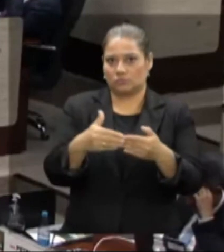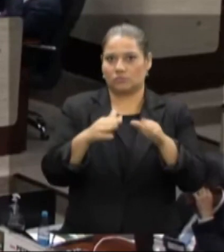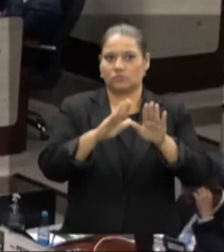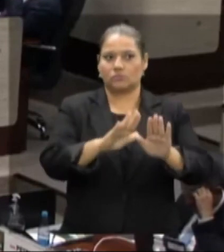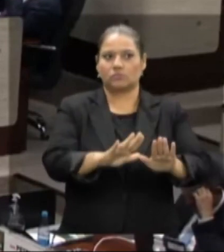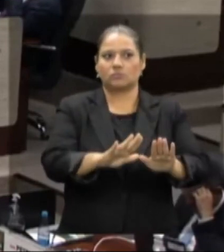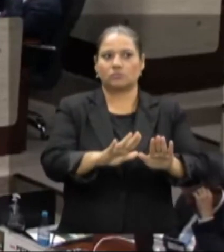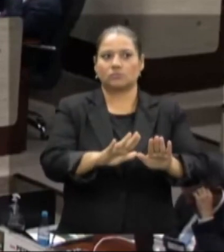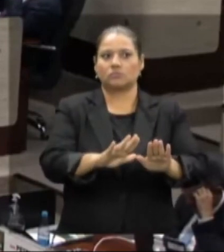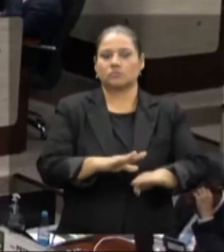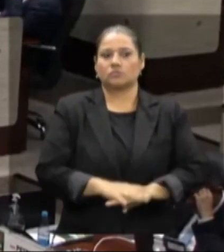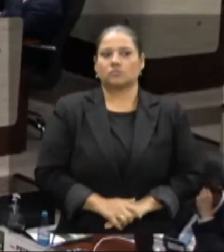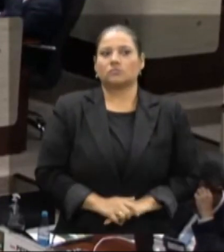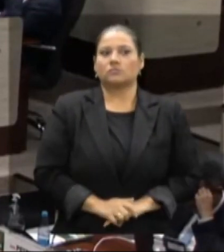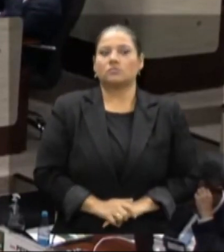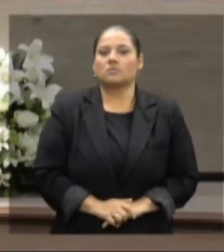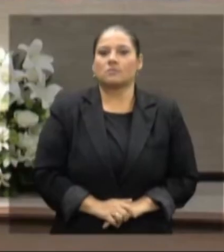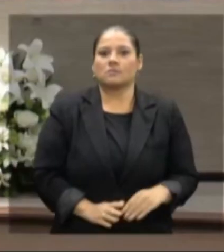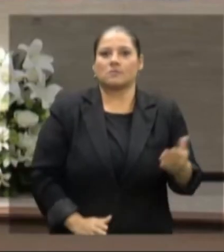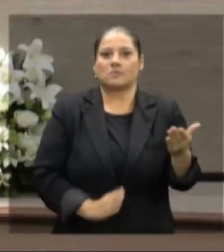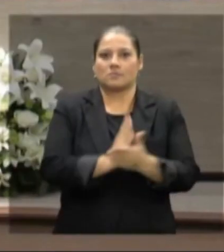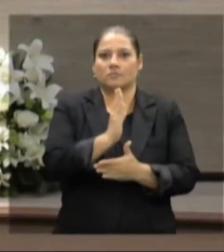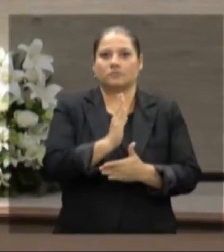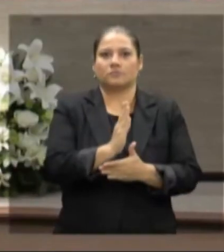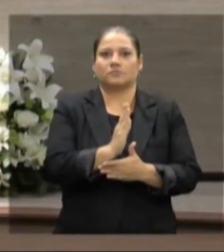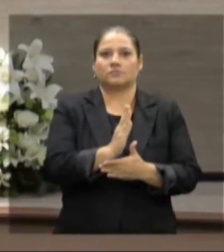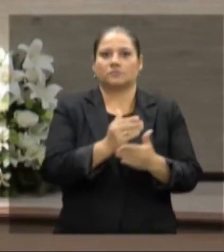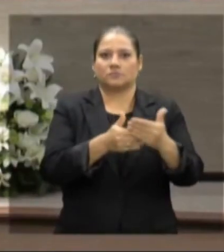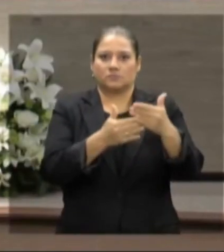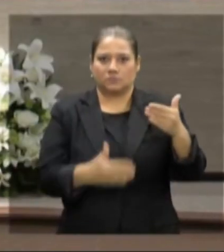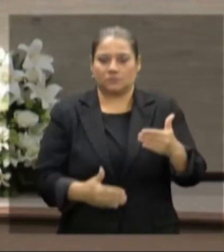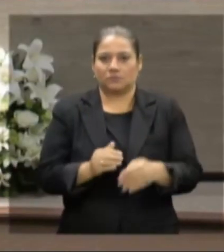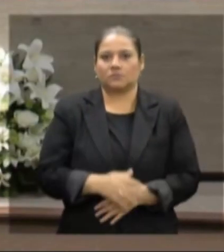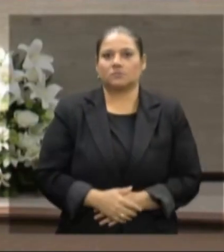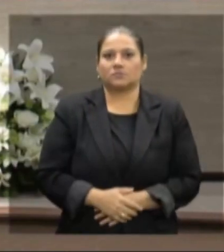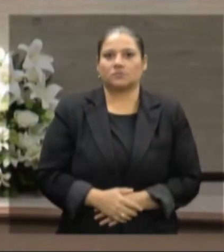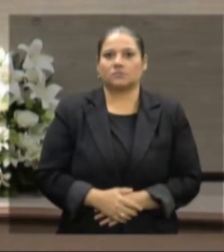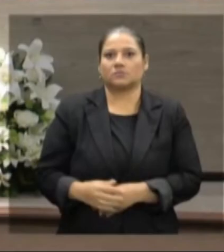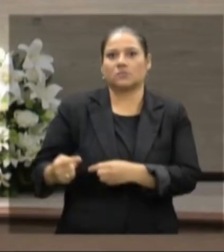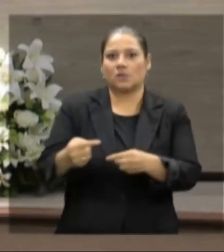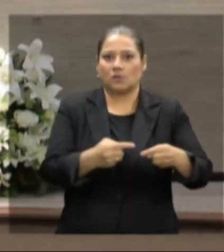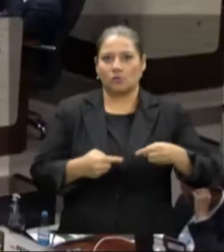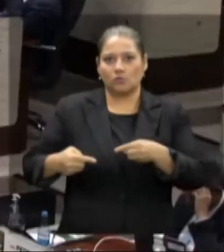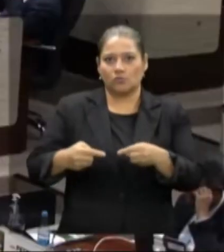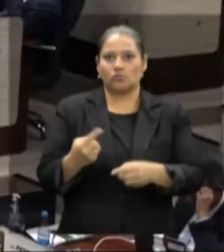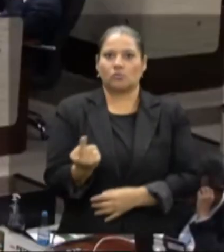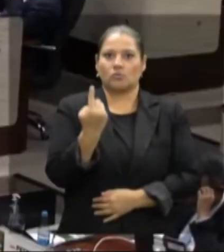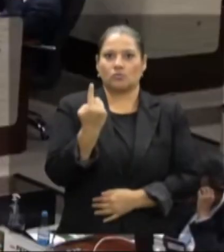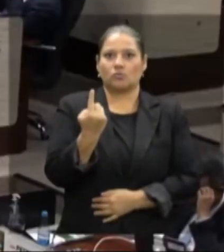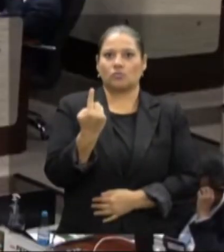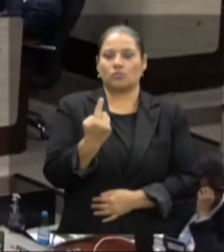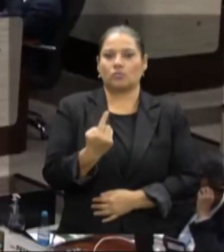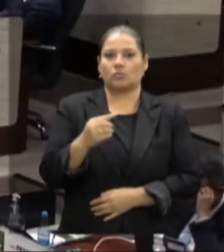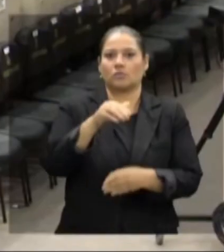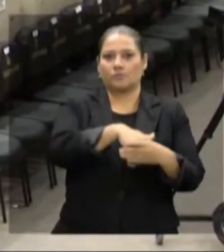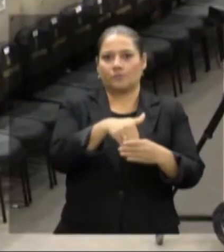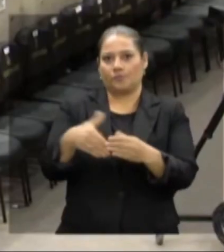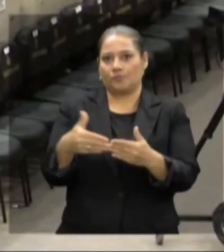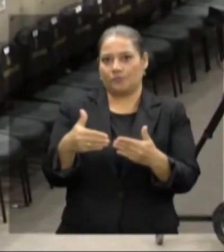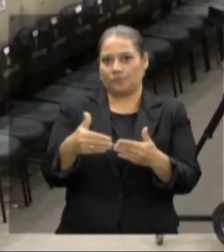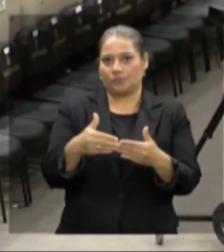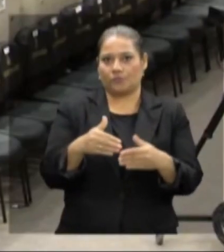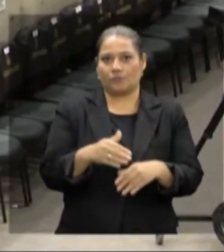aprovam, permaneçam como estão. Aprovados os pareceres. Em discussão única. Em